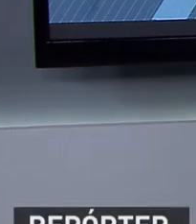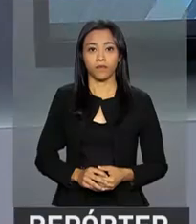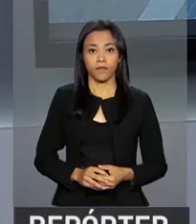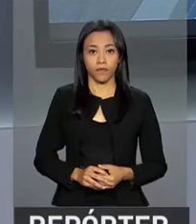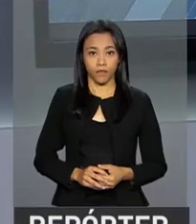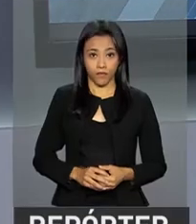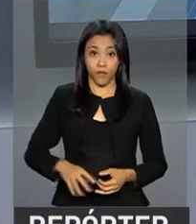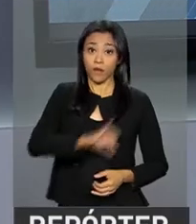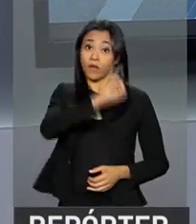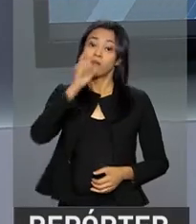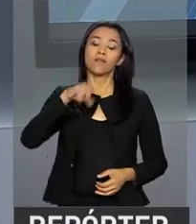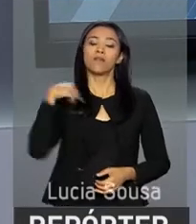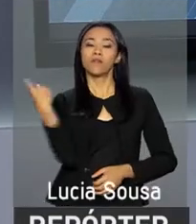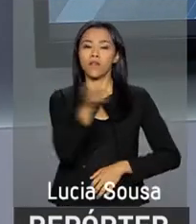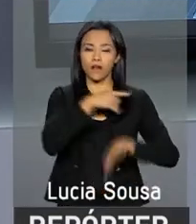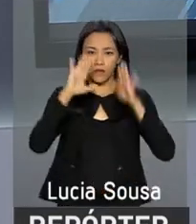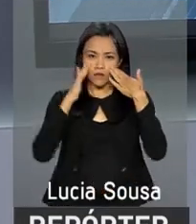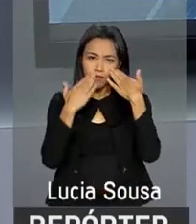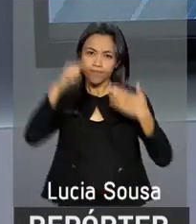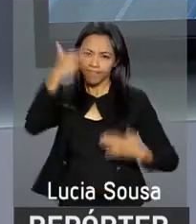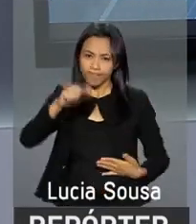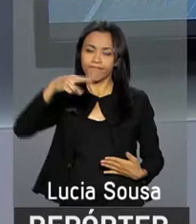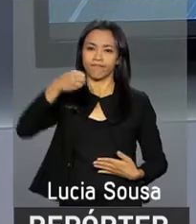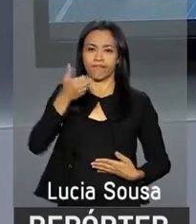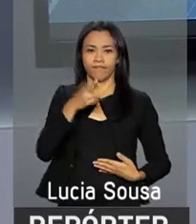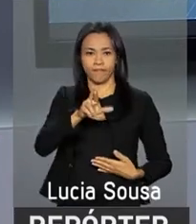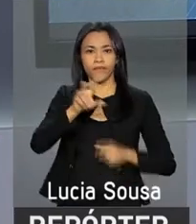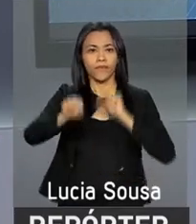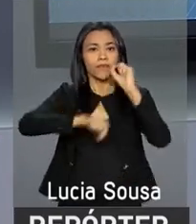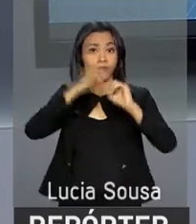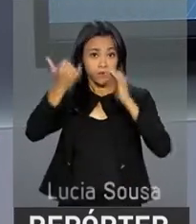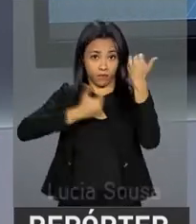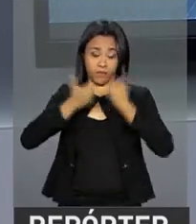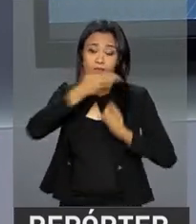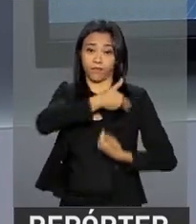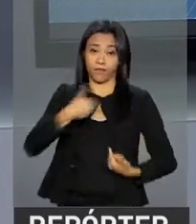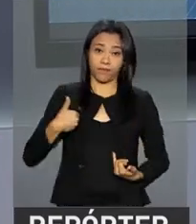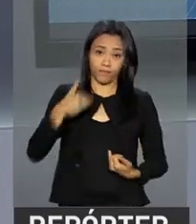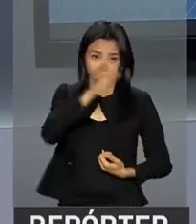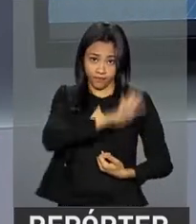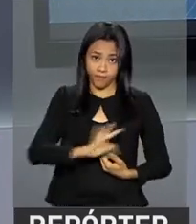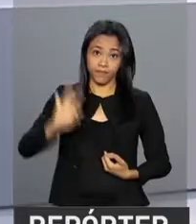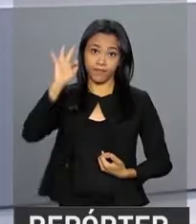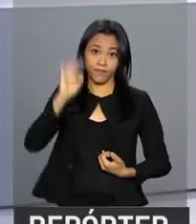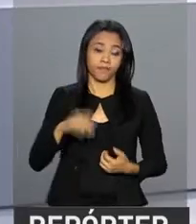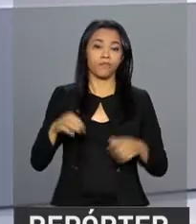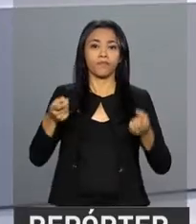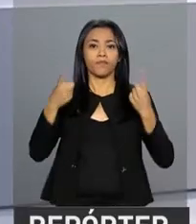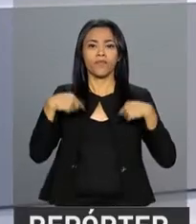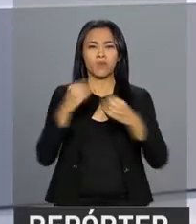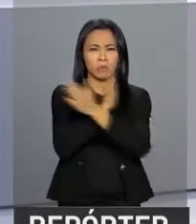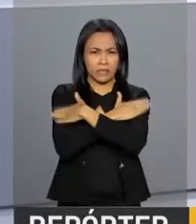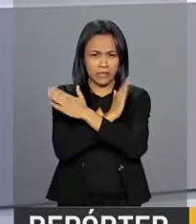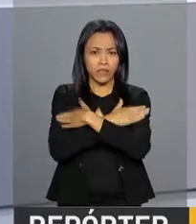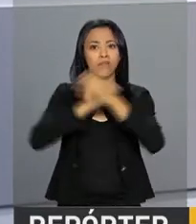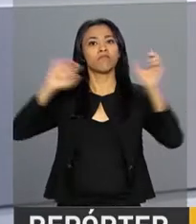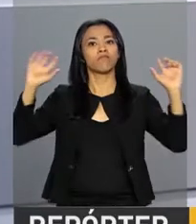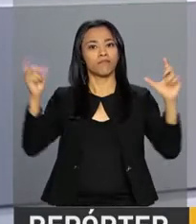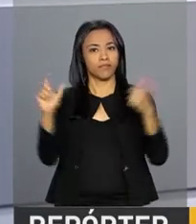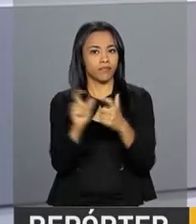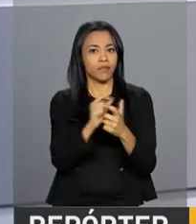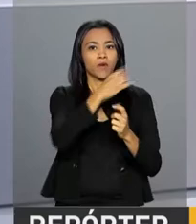olá estamos de volta com repórter nbr as notícias do governo federal o desemprego caiu